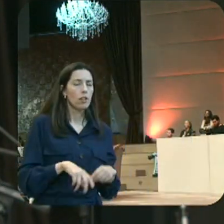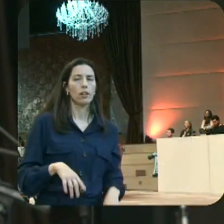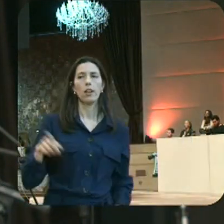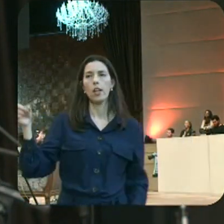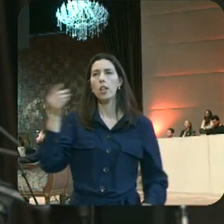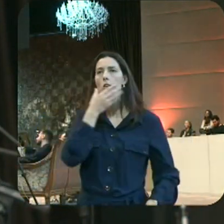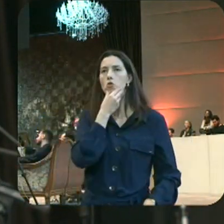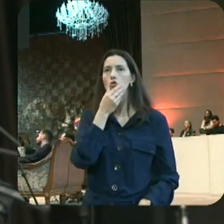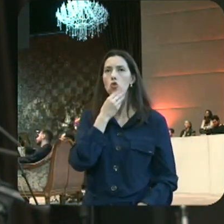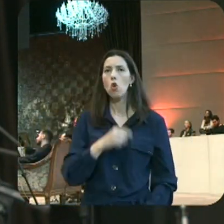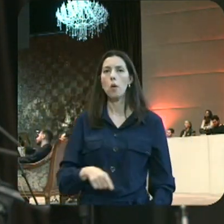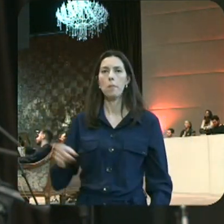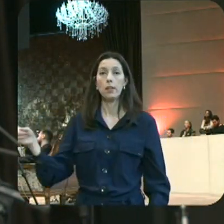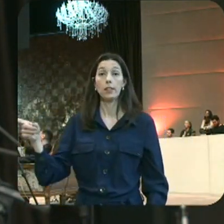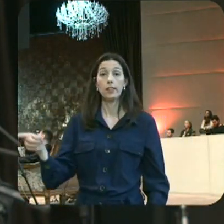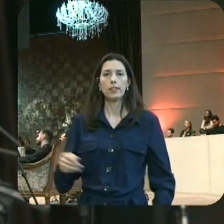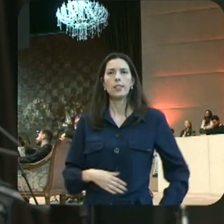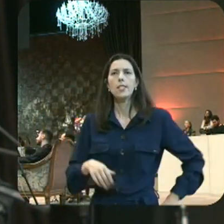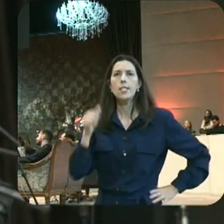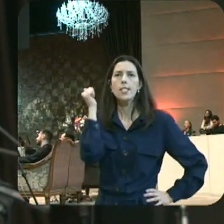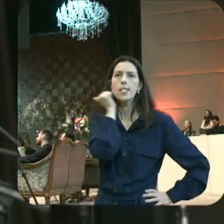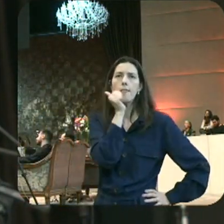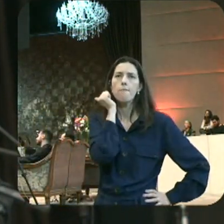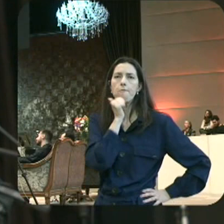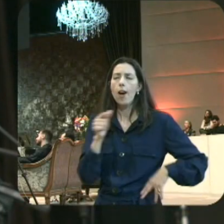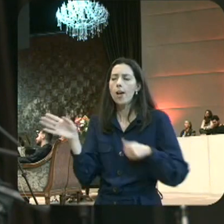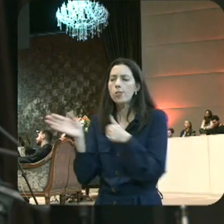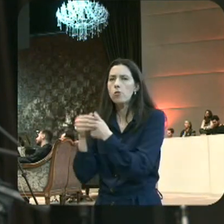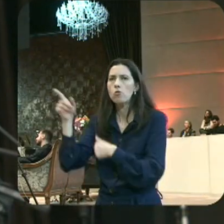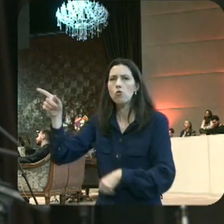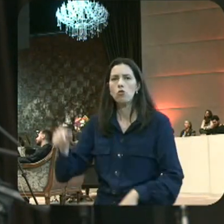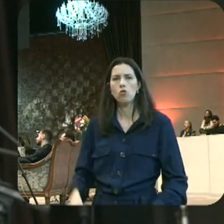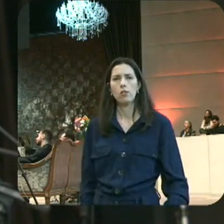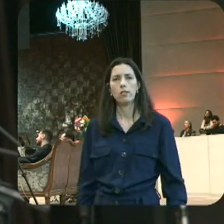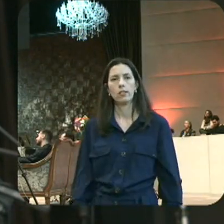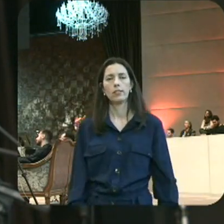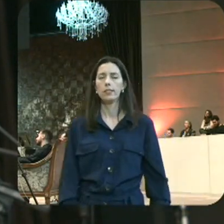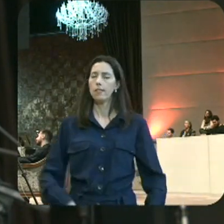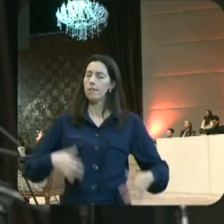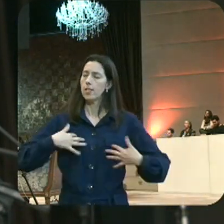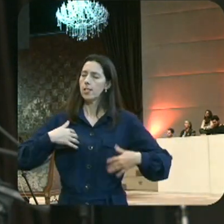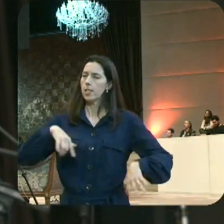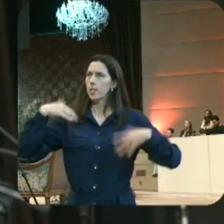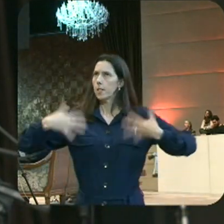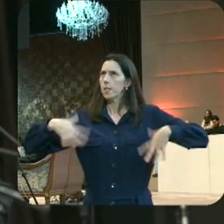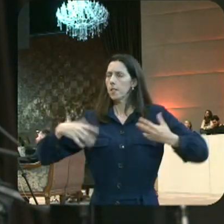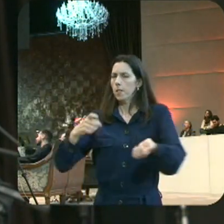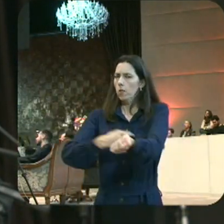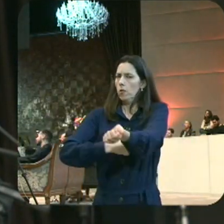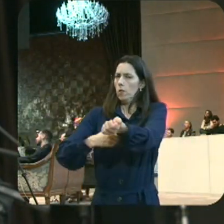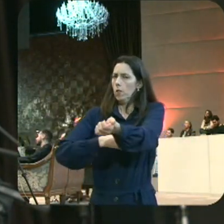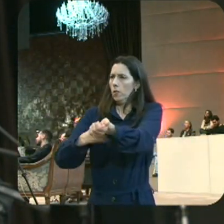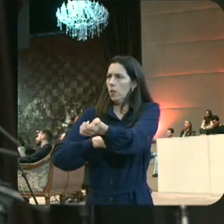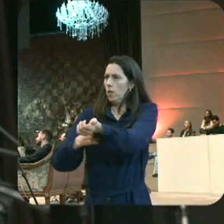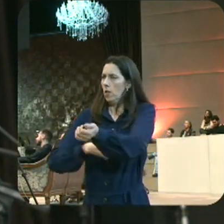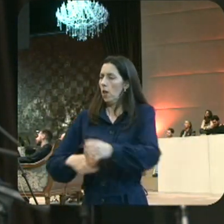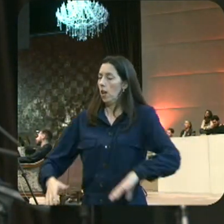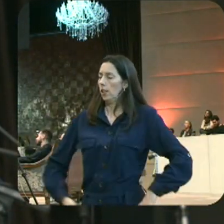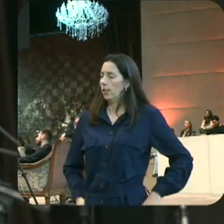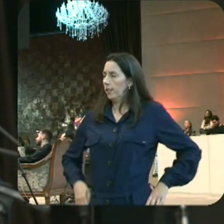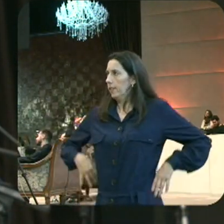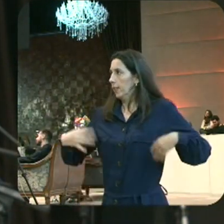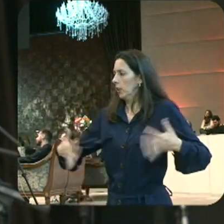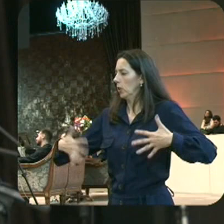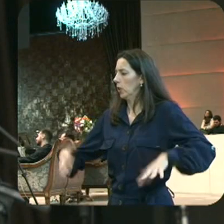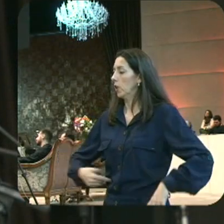Subiu o sangue italiano assim. E eu falei: agora, o que eu faço? Entro naquele quarto,